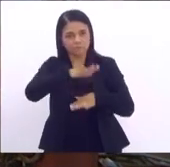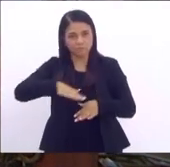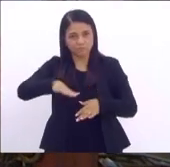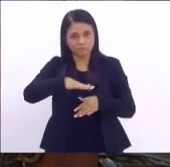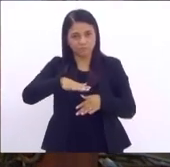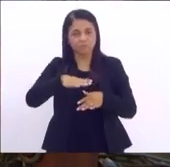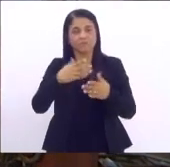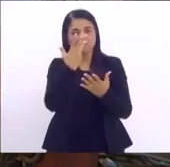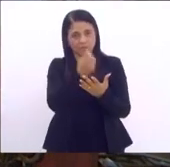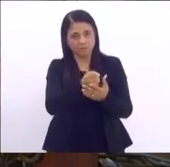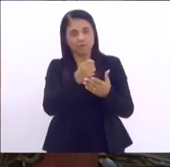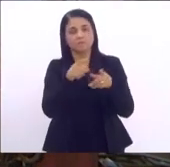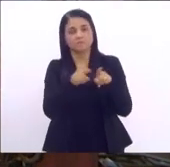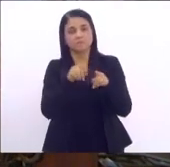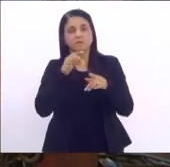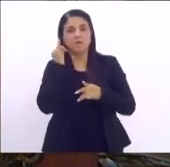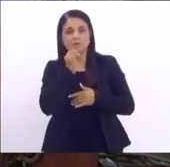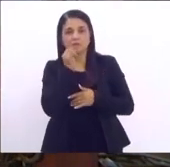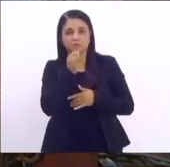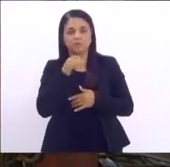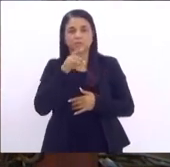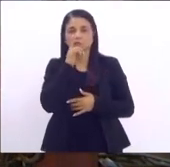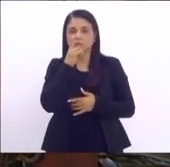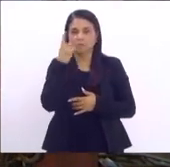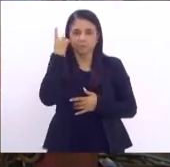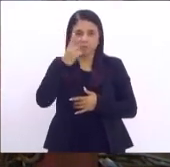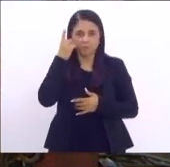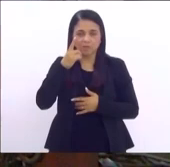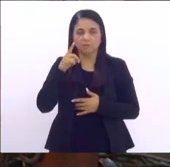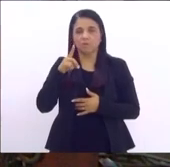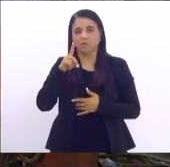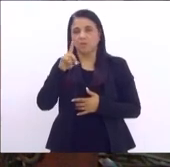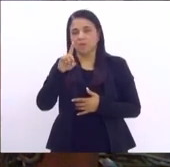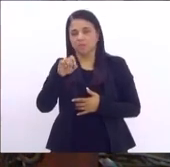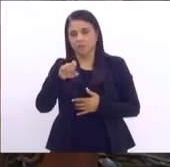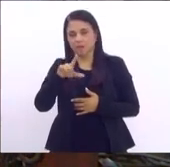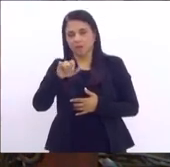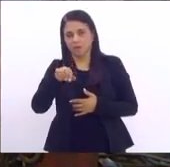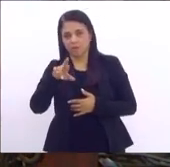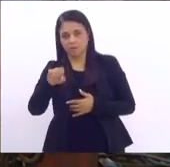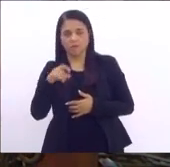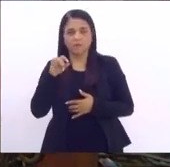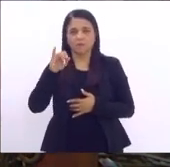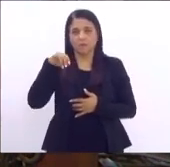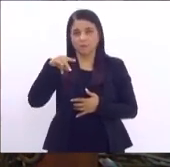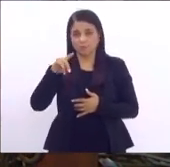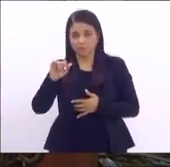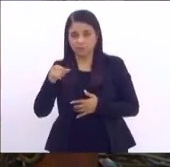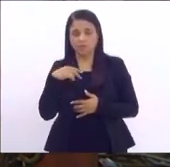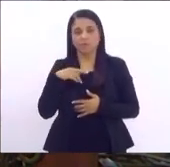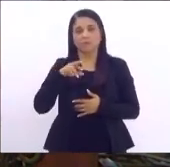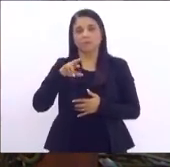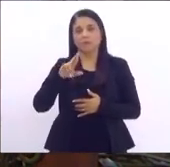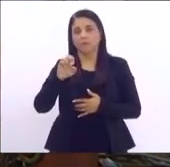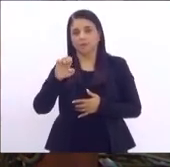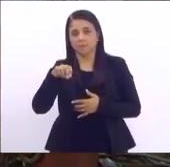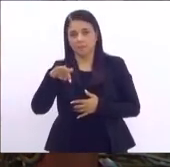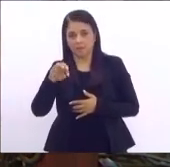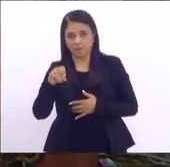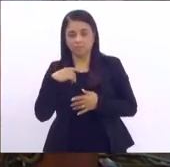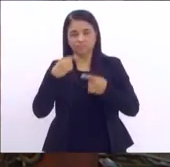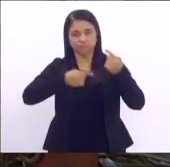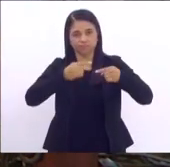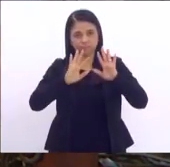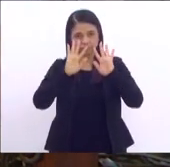Relatores, deputados Guilherme De Laroli, Índia Armelau e Renato Machado. Em discussão, não havendo quem queira discutir, encerrada a discussão.